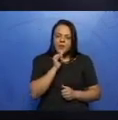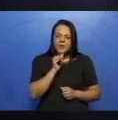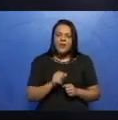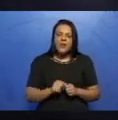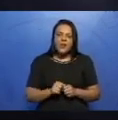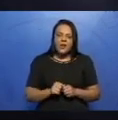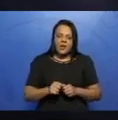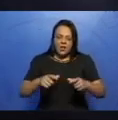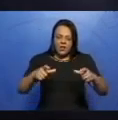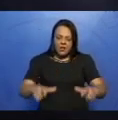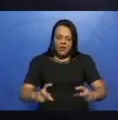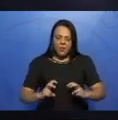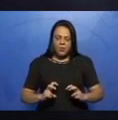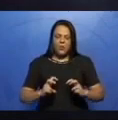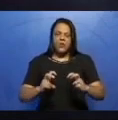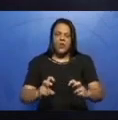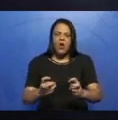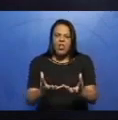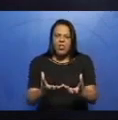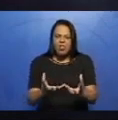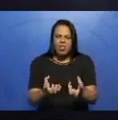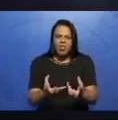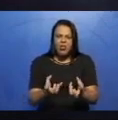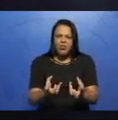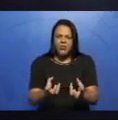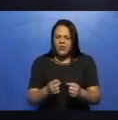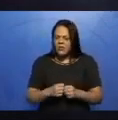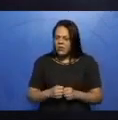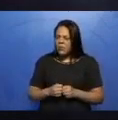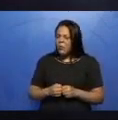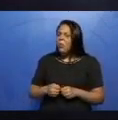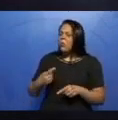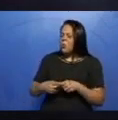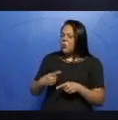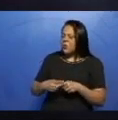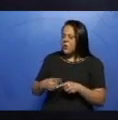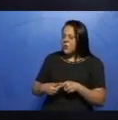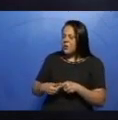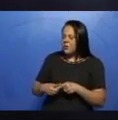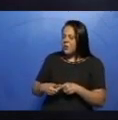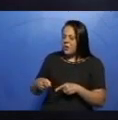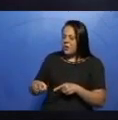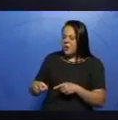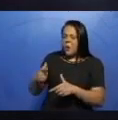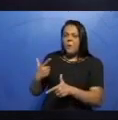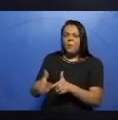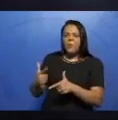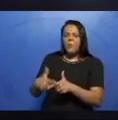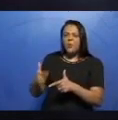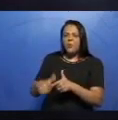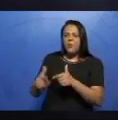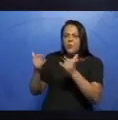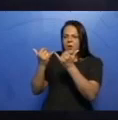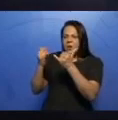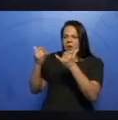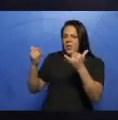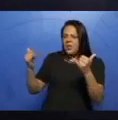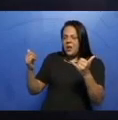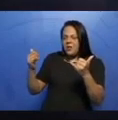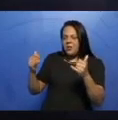lotação nas estações do metrô, por causa de uma falha elétrica, é informada como possível,